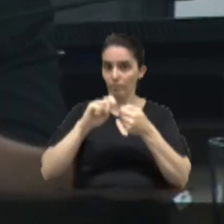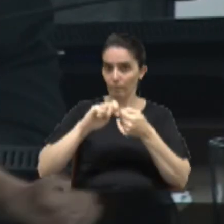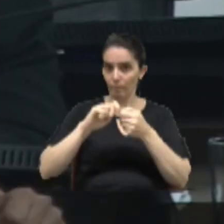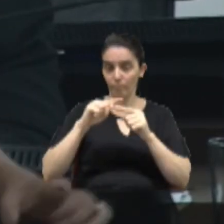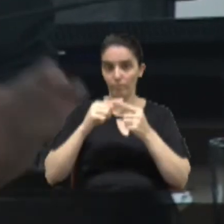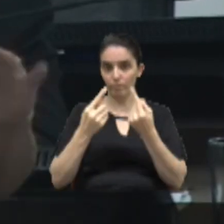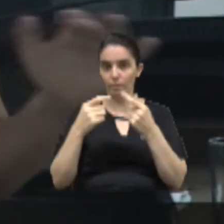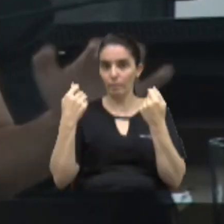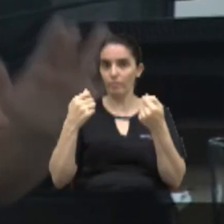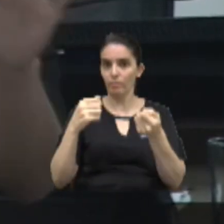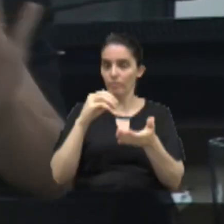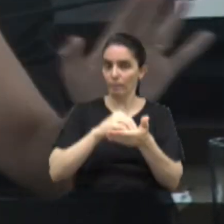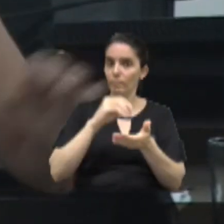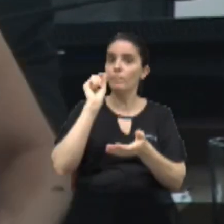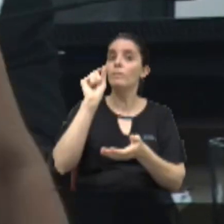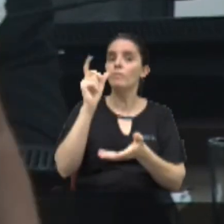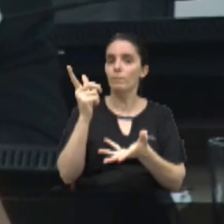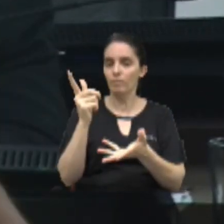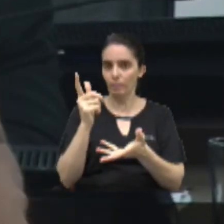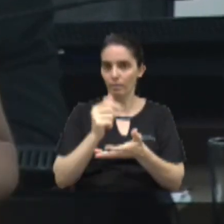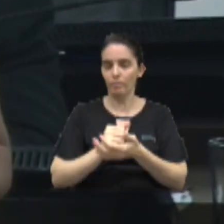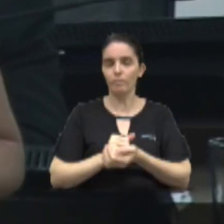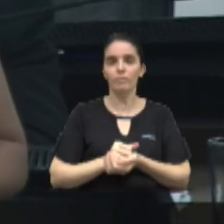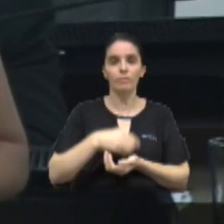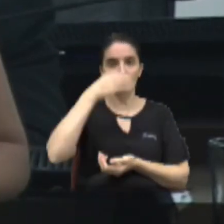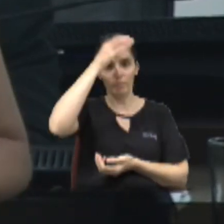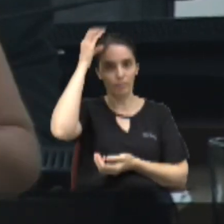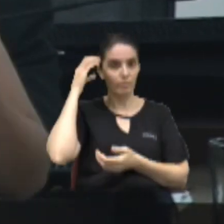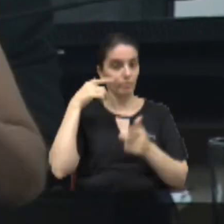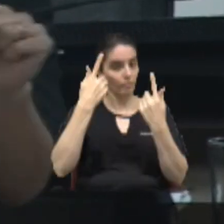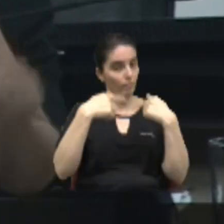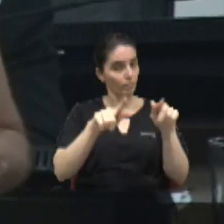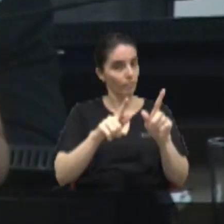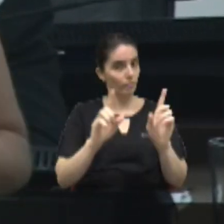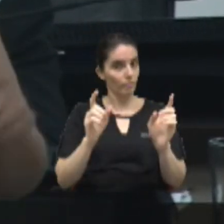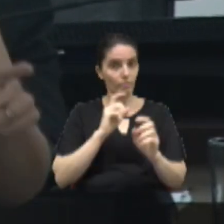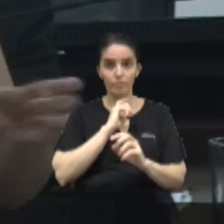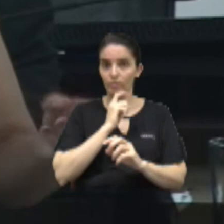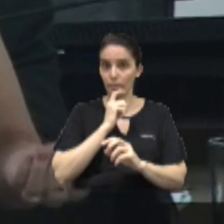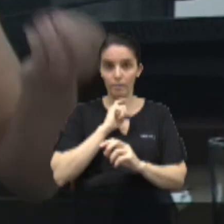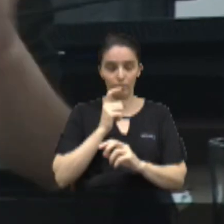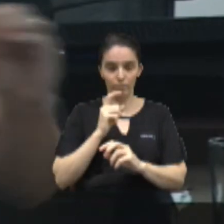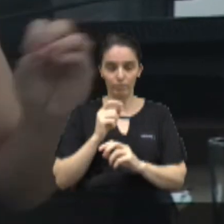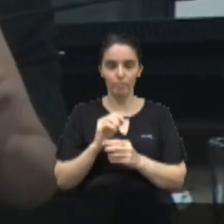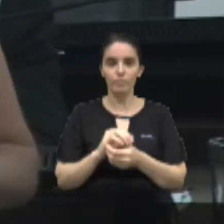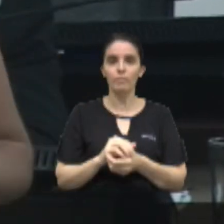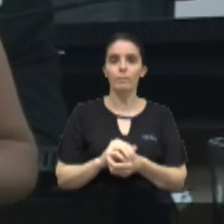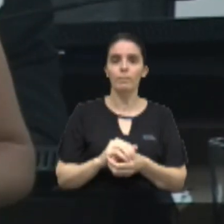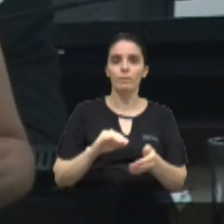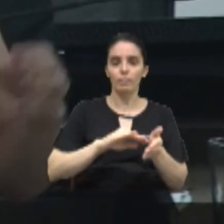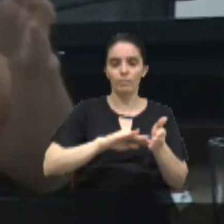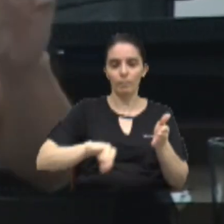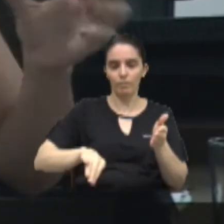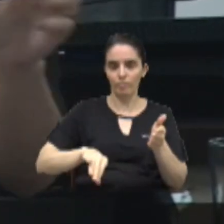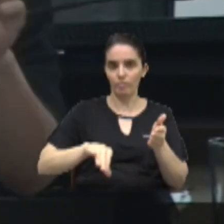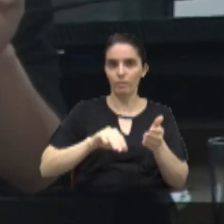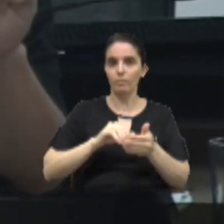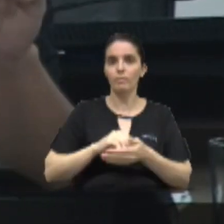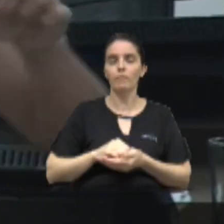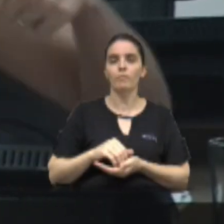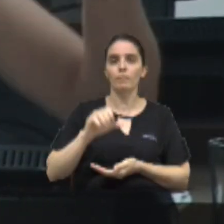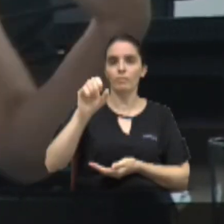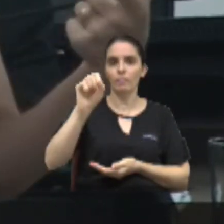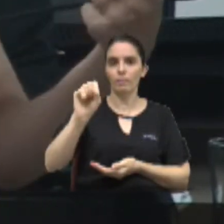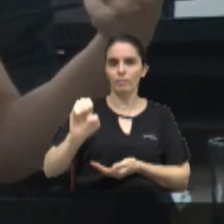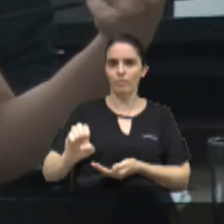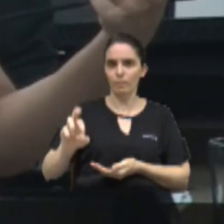se registrar alguns pontos, e com isso eu não estou contra entidade nenhuma, que quando foi criada a medida pelo exímio Serra, no